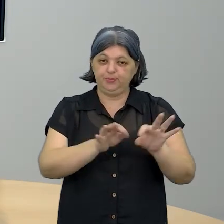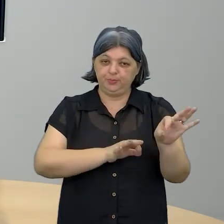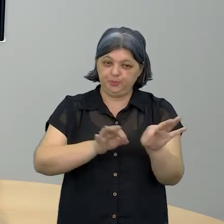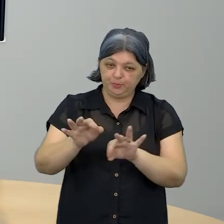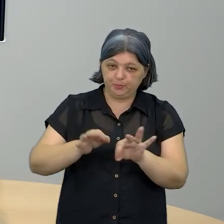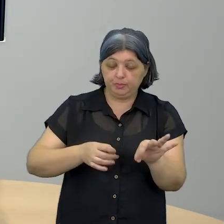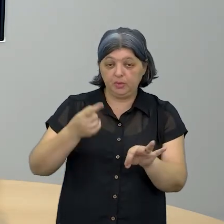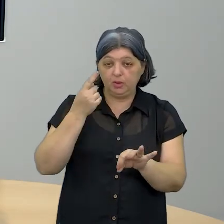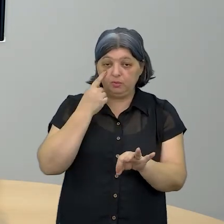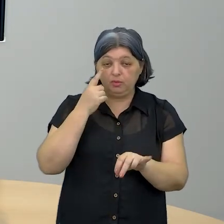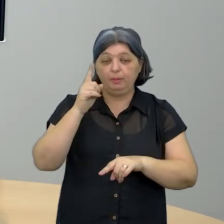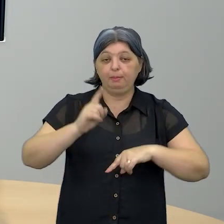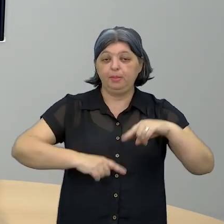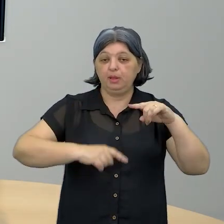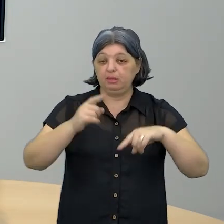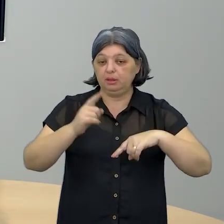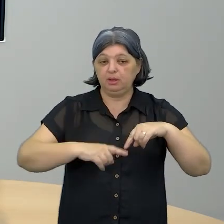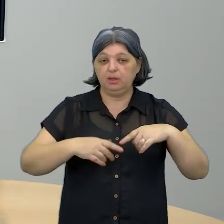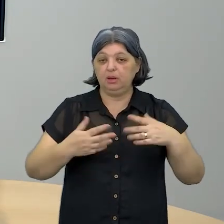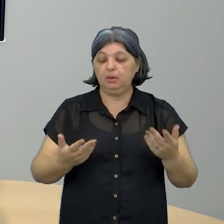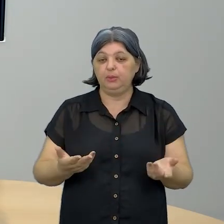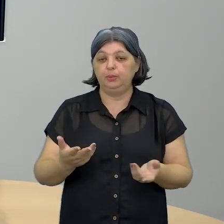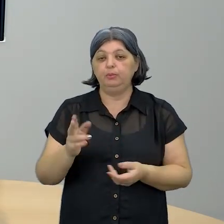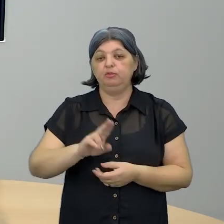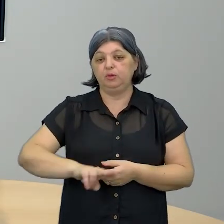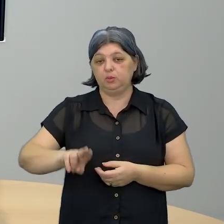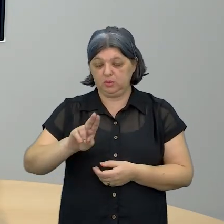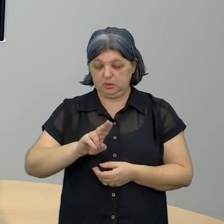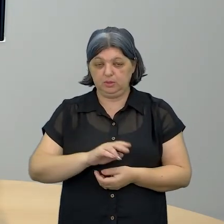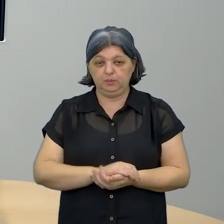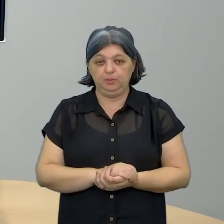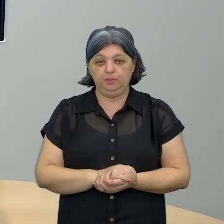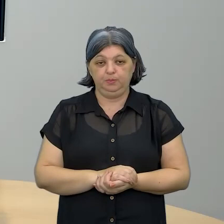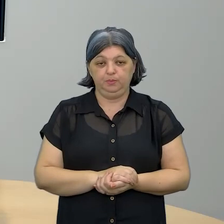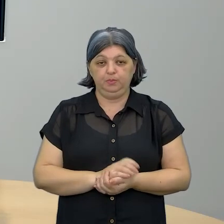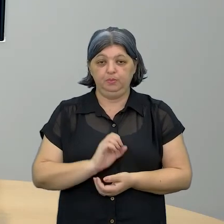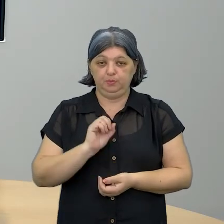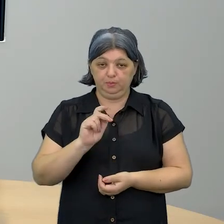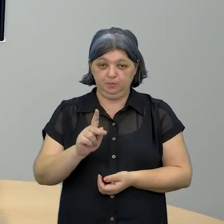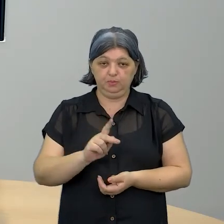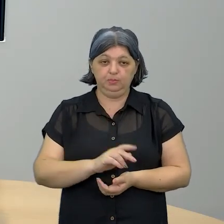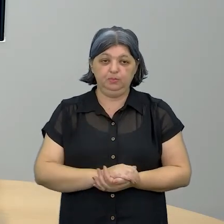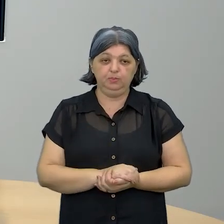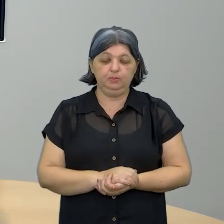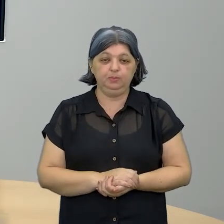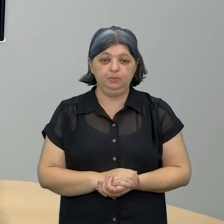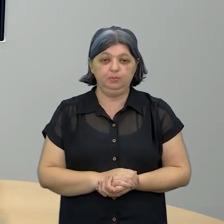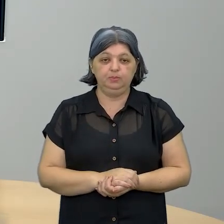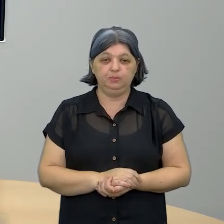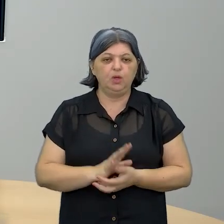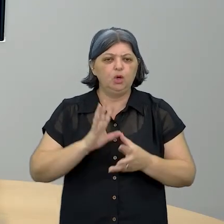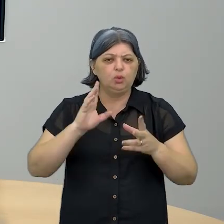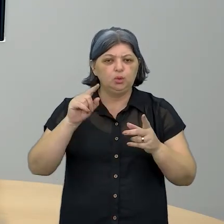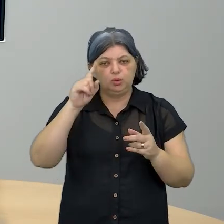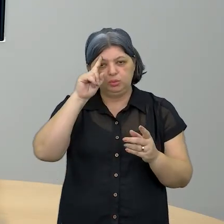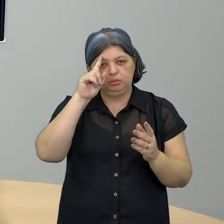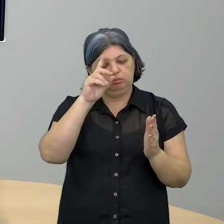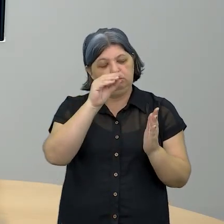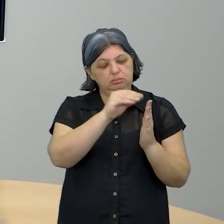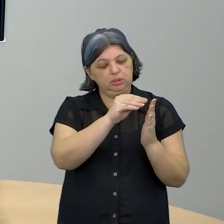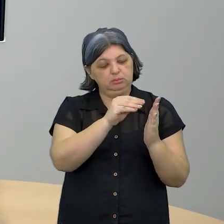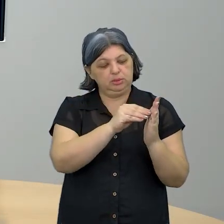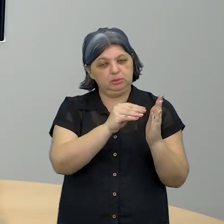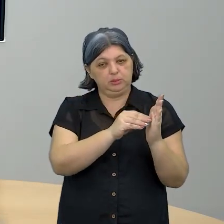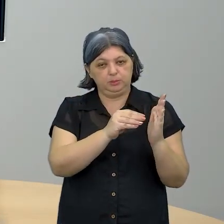a ver os materiais que vocês vão utilizar, tá bom? E já vão anotando tudo no seu diário de bordo.